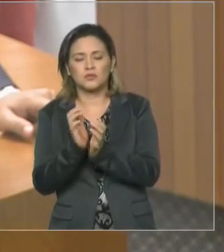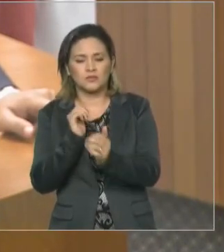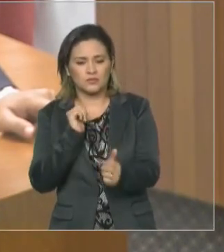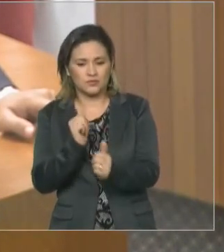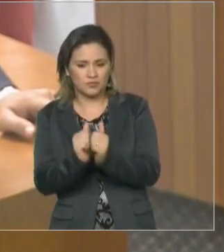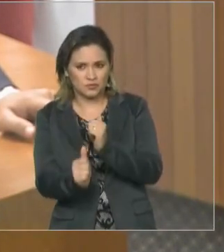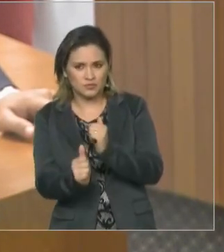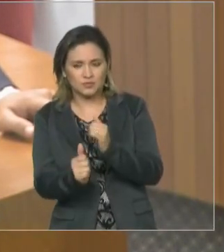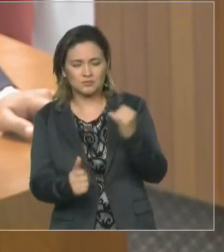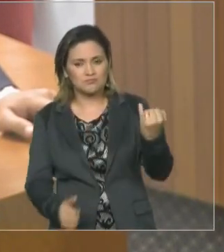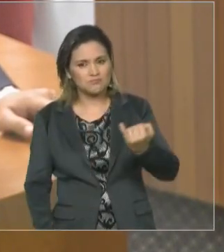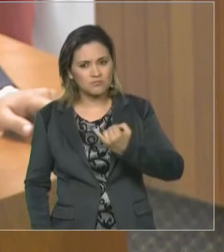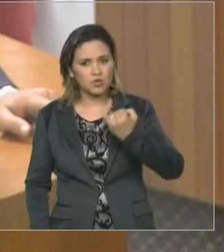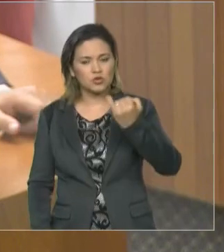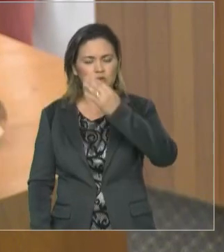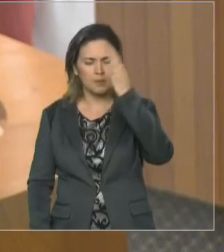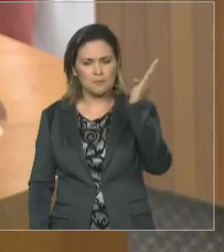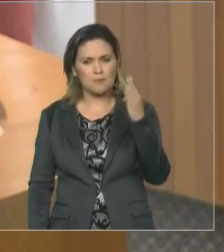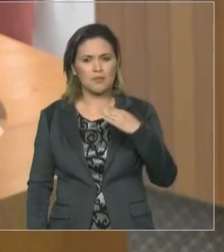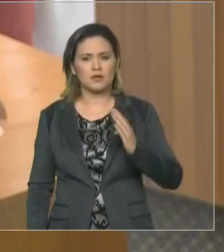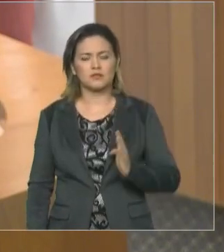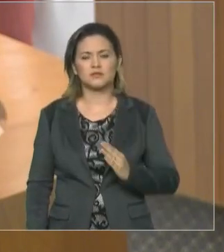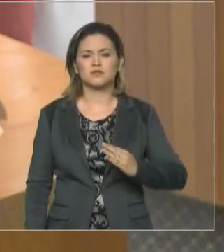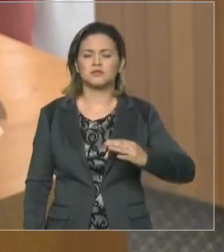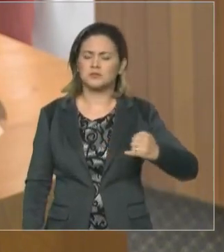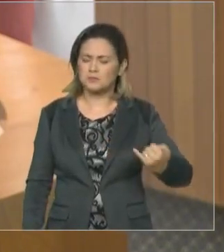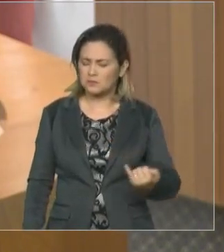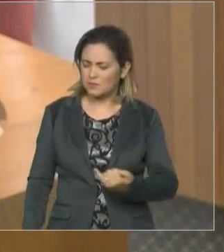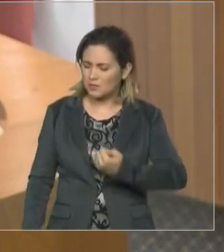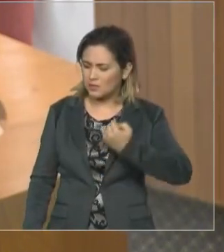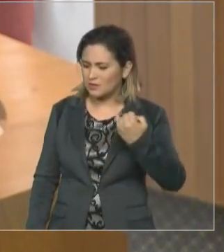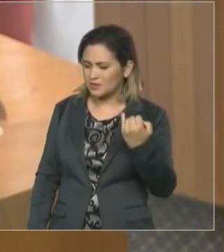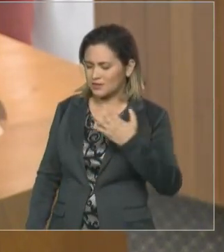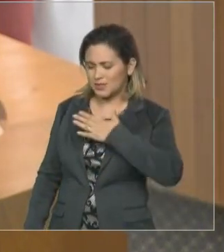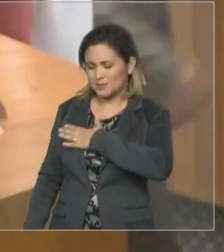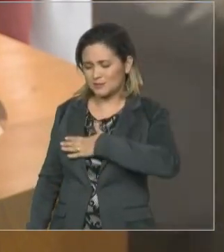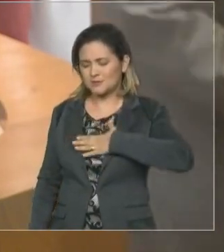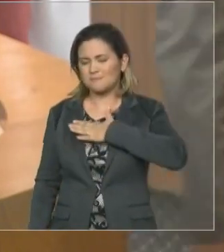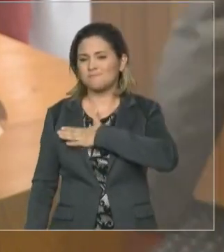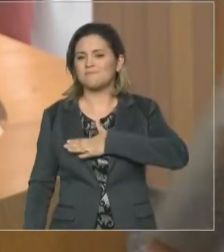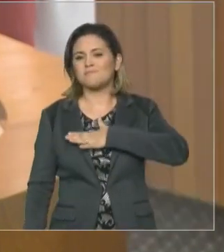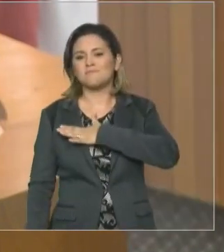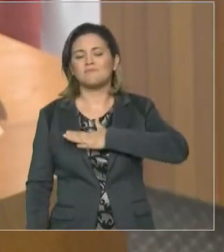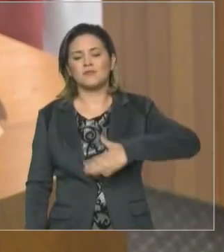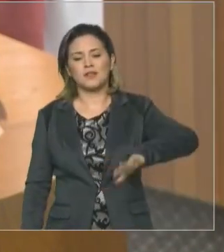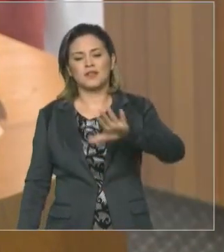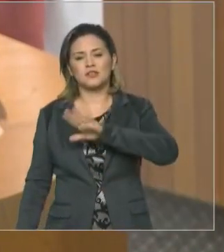Imperatriz, para a nossa região tocantina e para o nosso Maranhão. Viva o Cavalo de Aço! Obrigado, presidente.